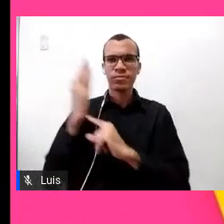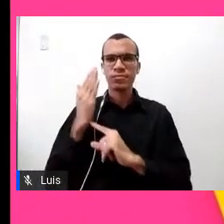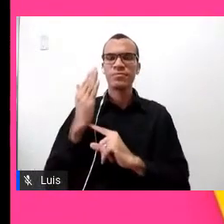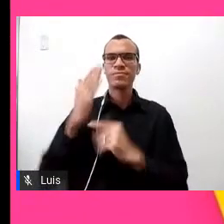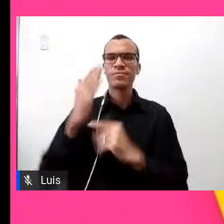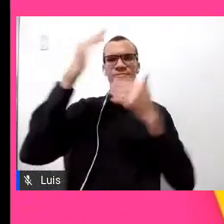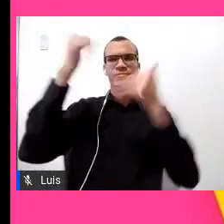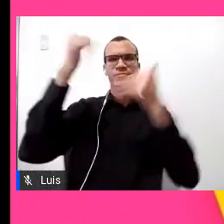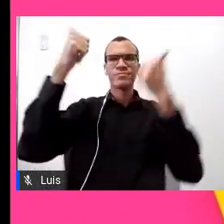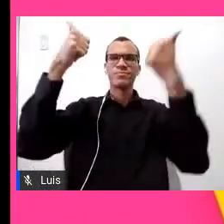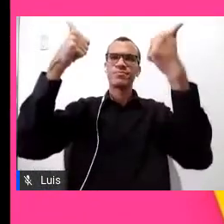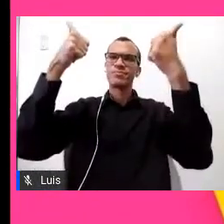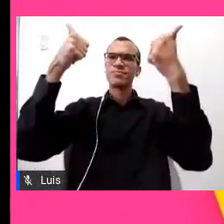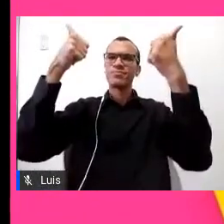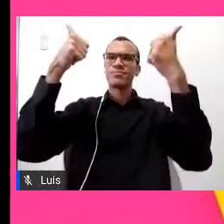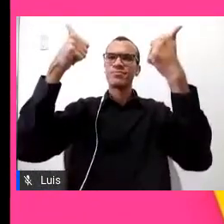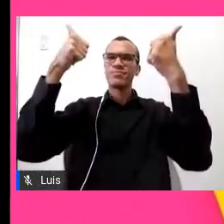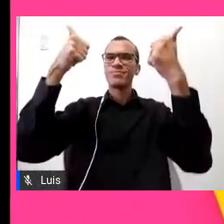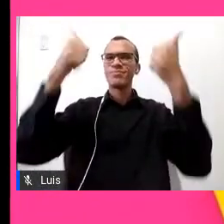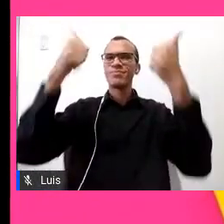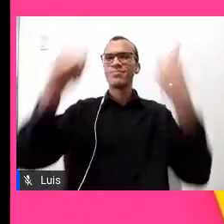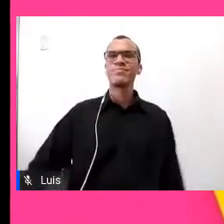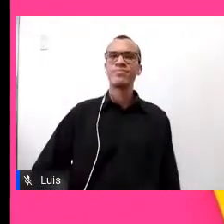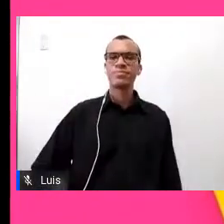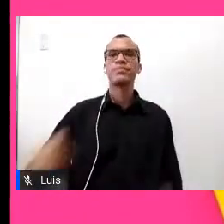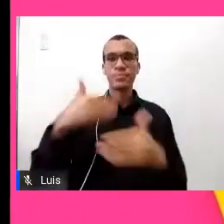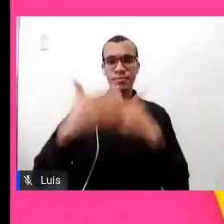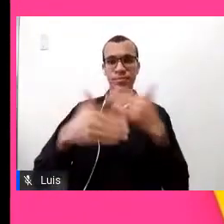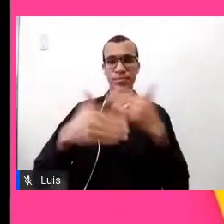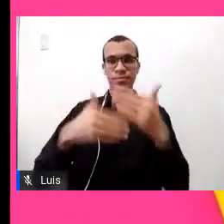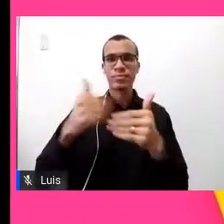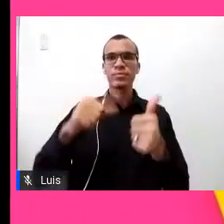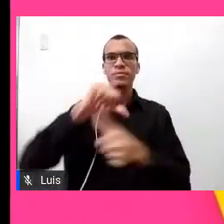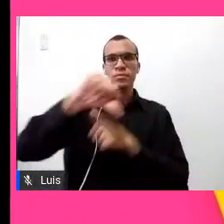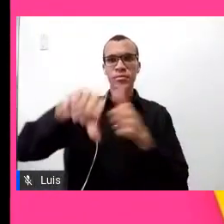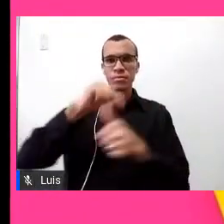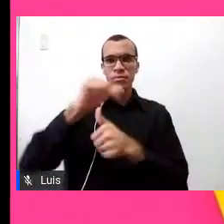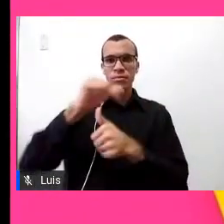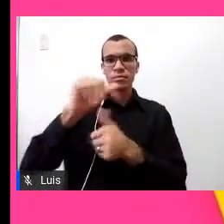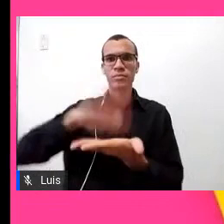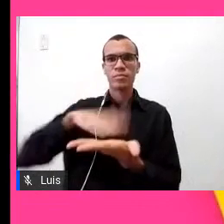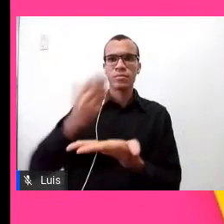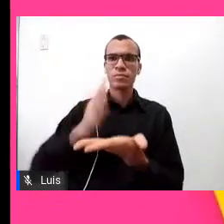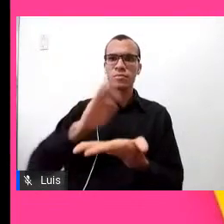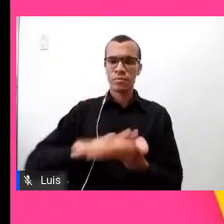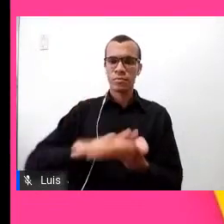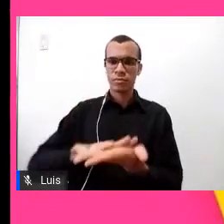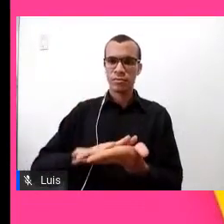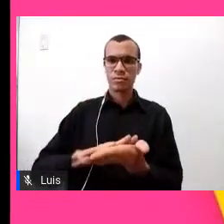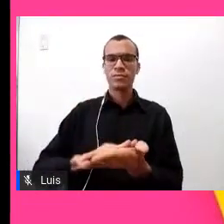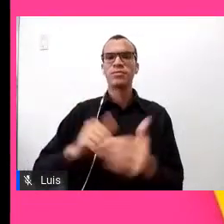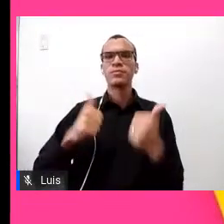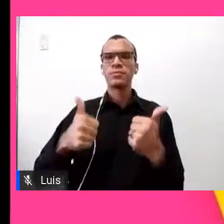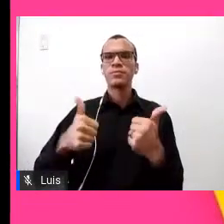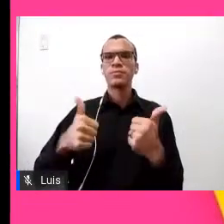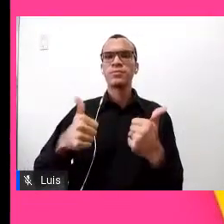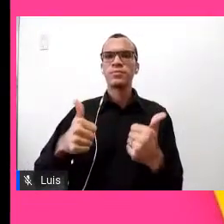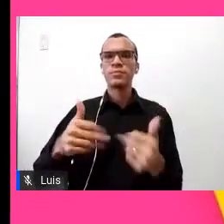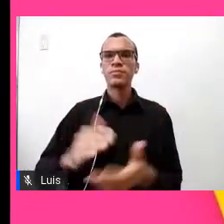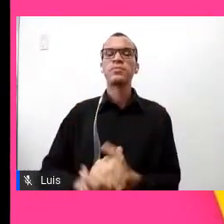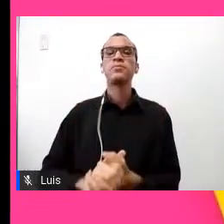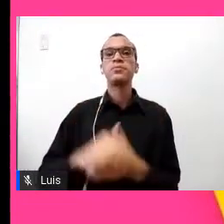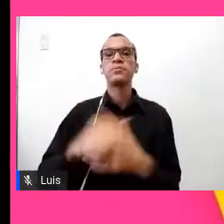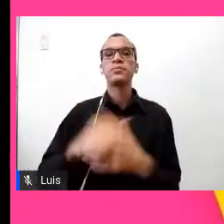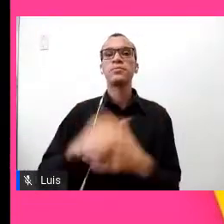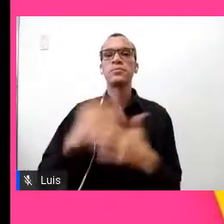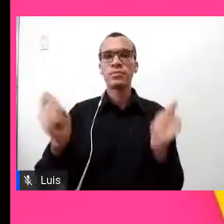obrigado. E daqui a pouco vai trocar o nosso intérprete. Então, assim, você pode